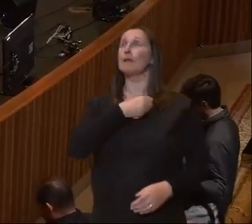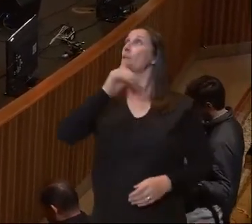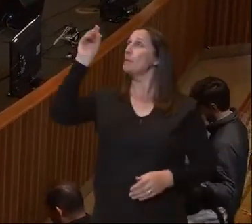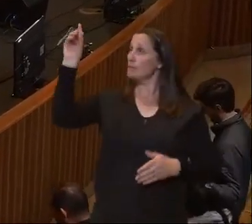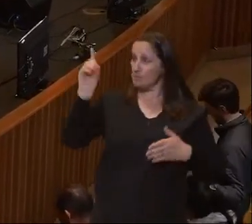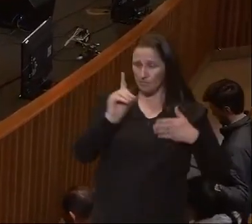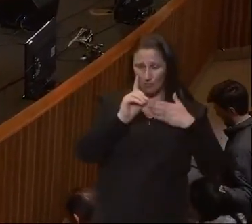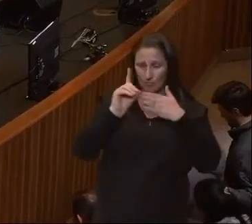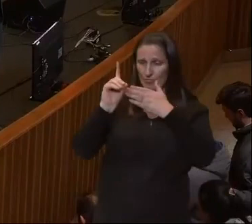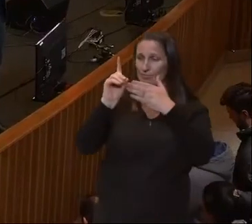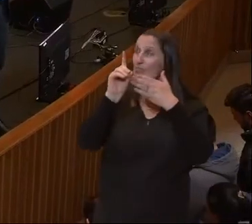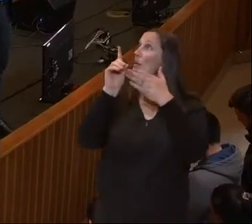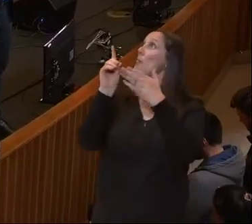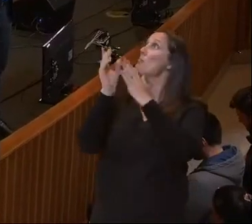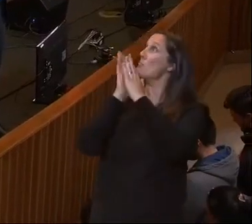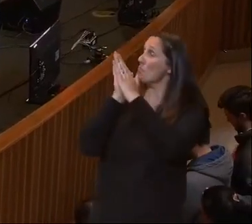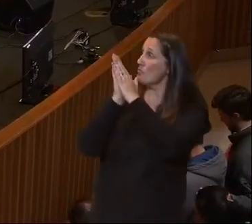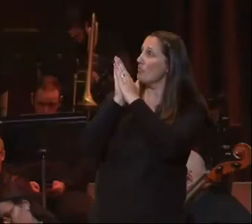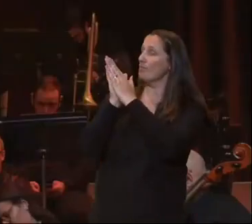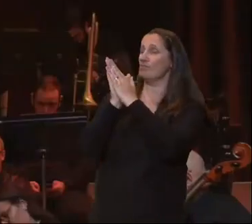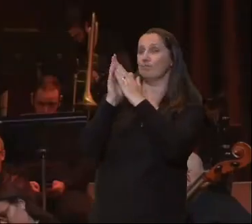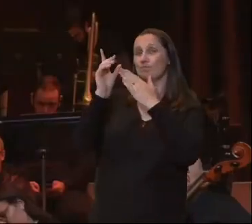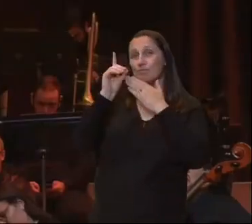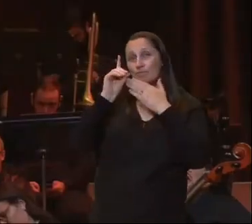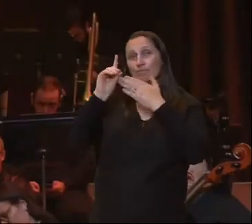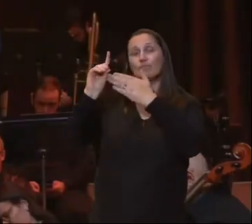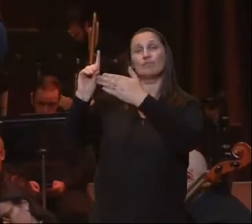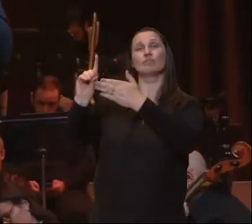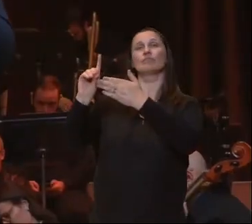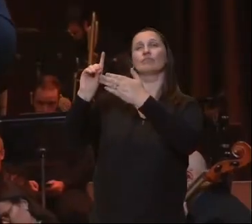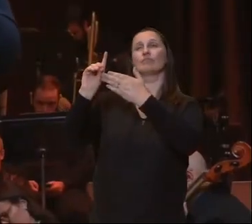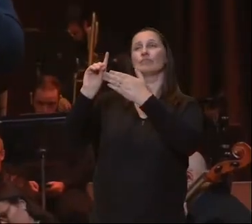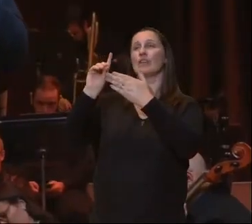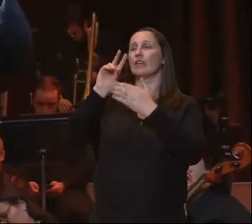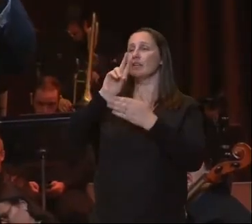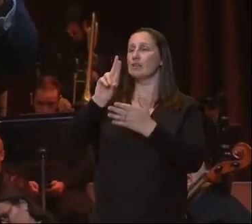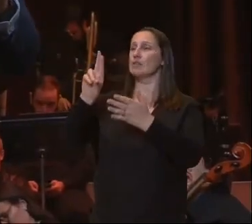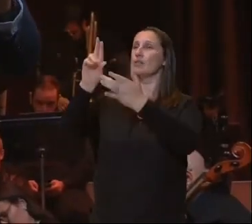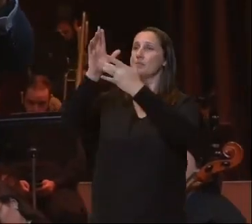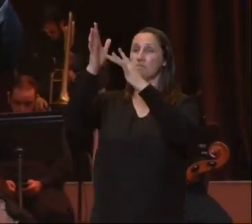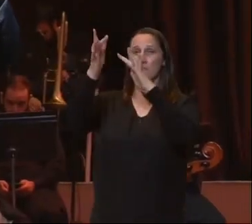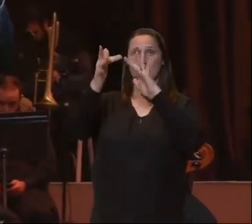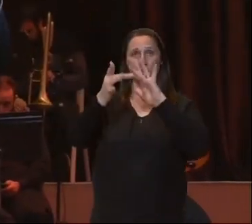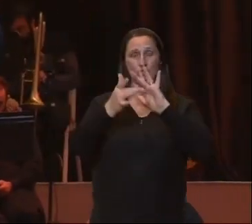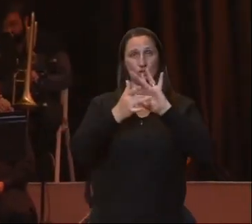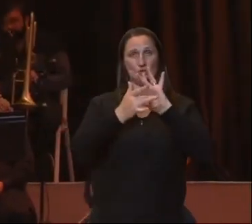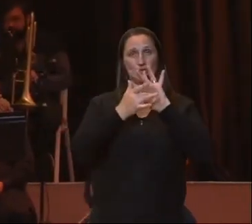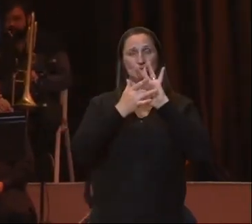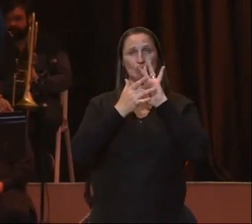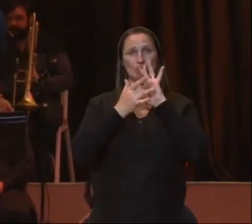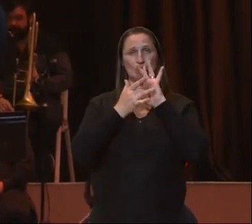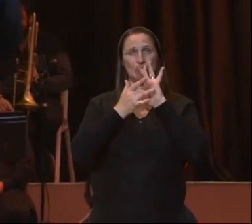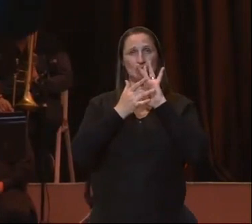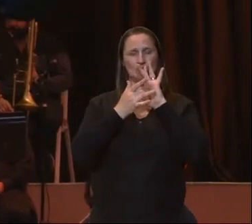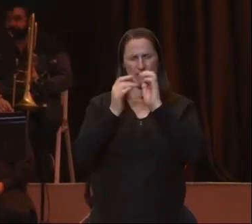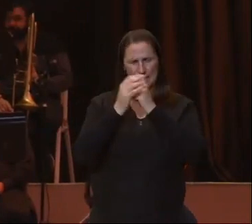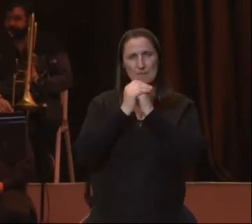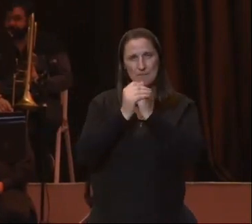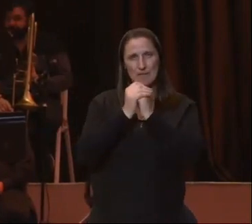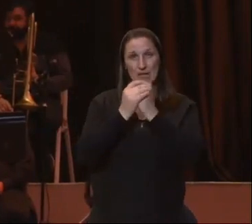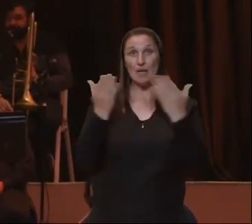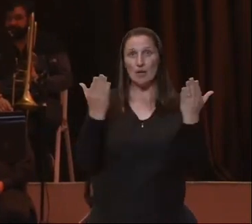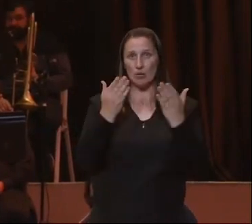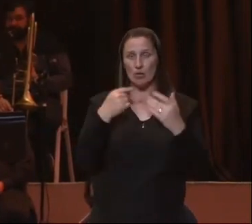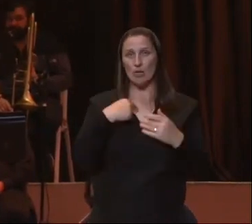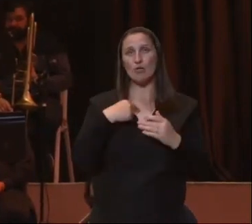conduz, dirige os meus passos, em nome de Jesus. Amém. Deixa eu orar